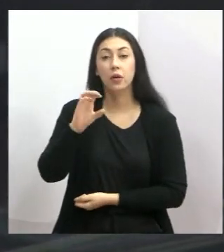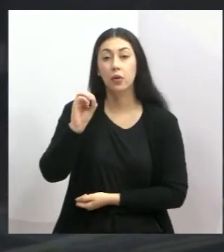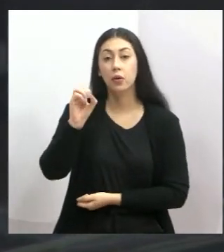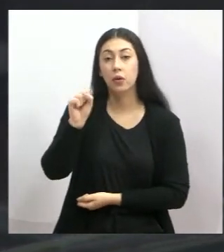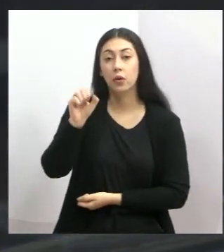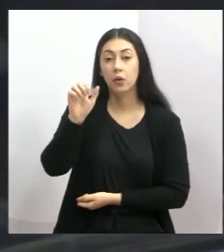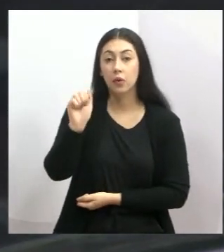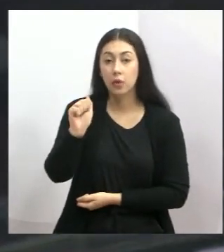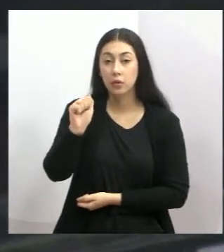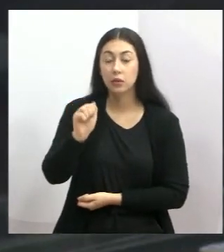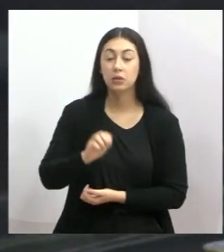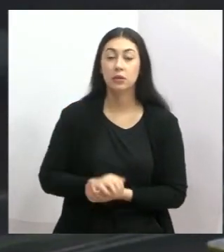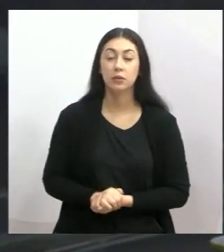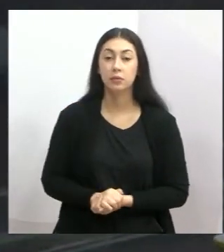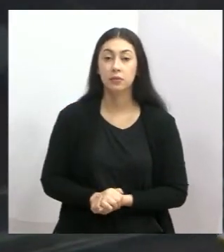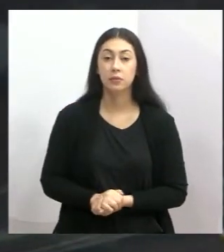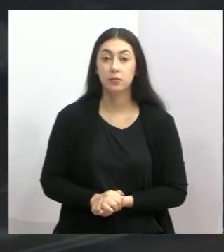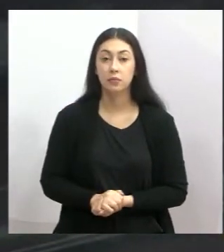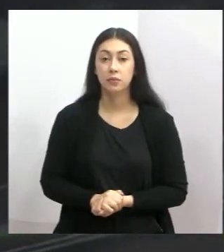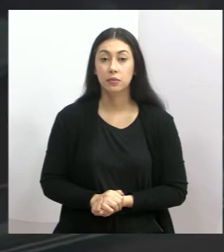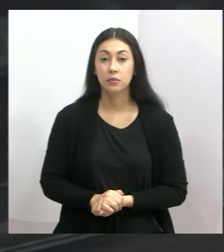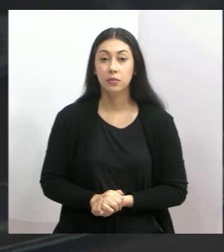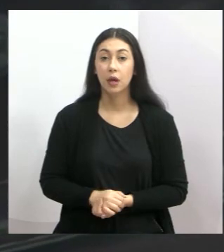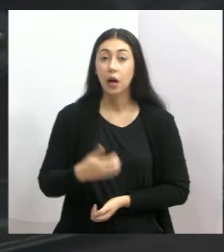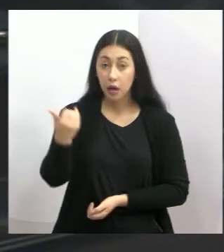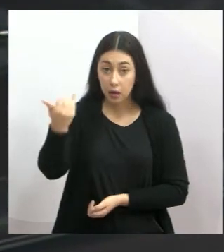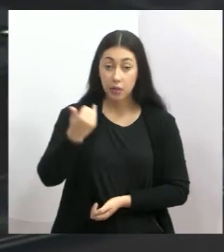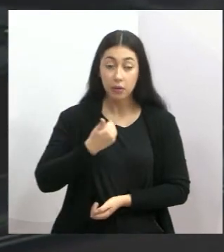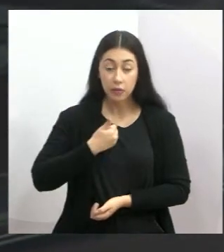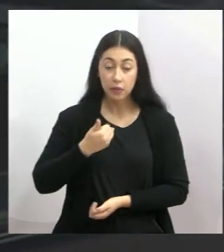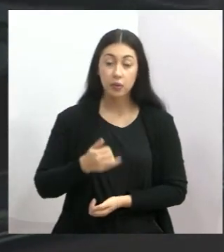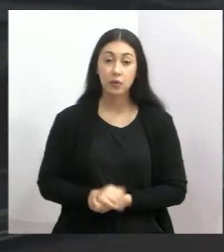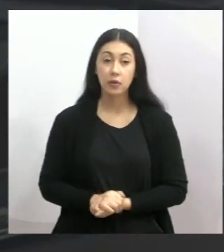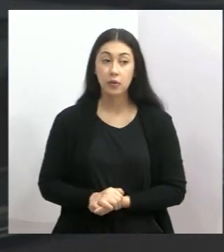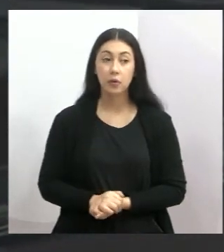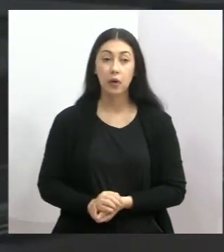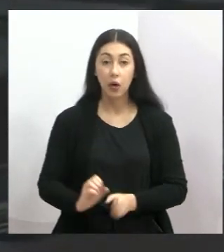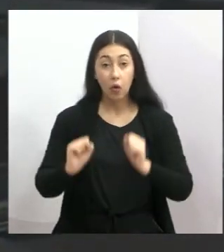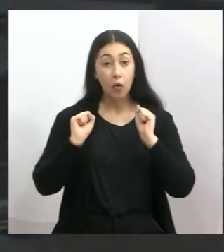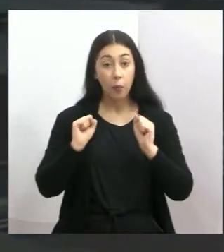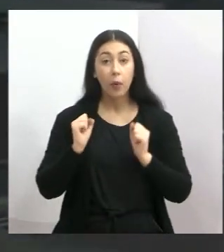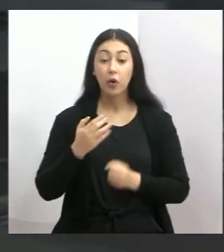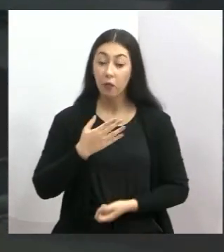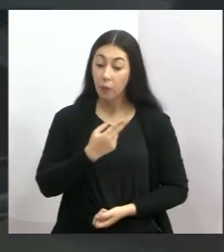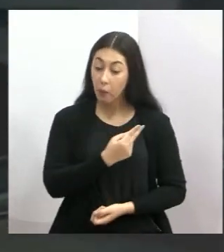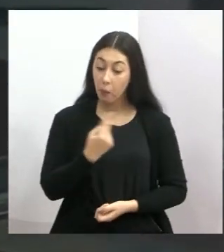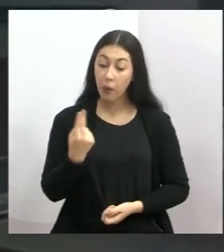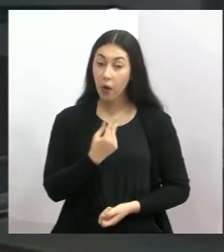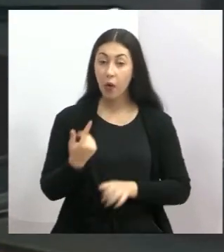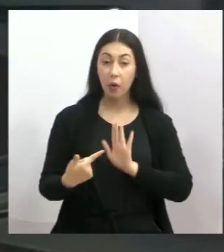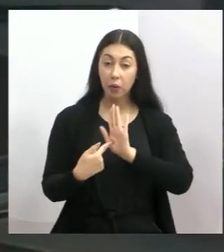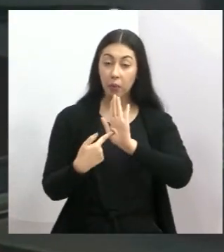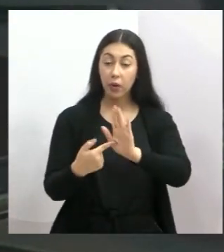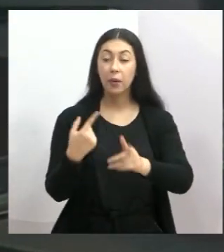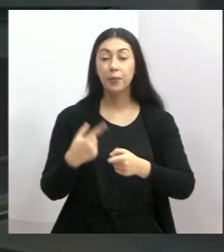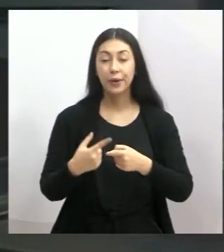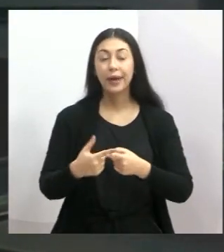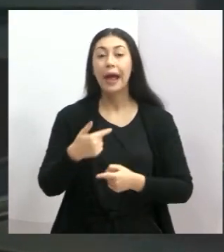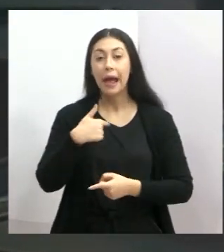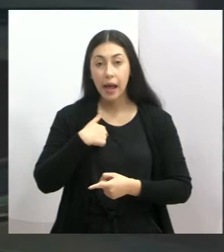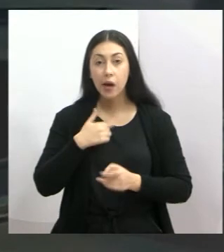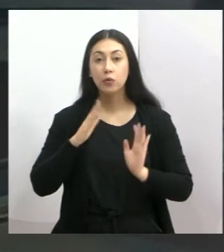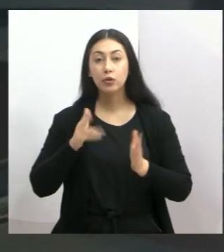esposa do senhor Sebastião e ela falou para mim fez questão pode falar meu nome Vereador porque eu